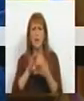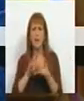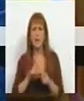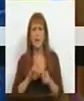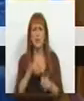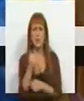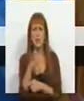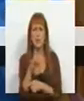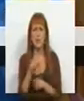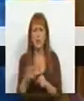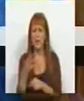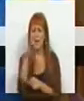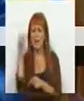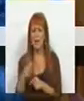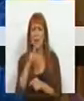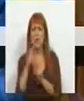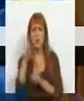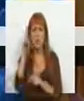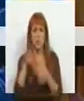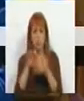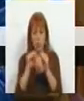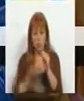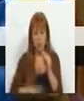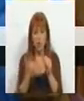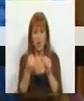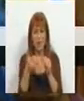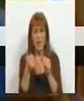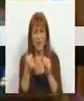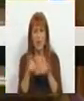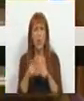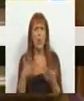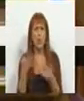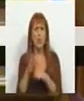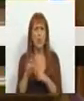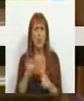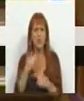em 2016 a uma taxa de juros implícita inferior a 2015, quando, por